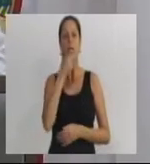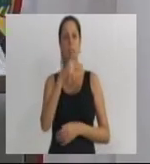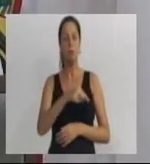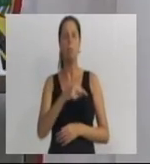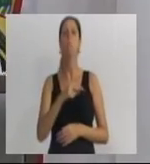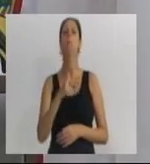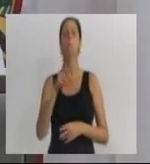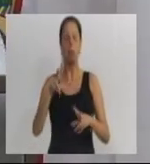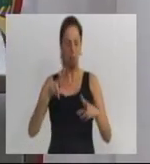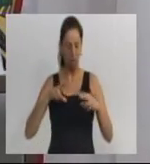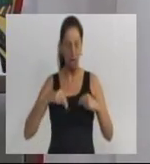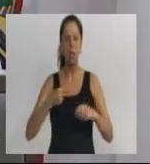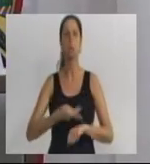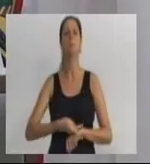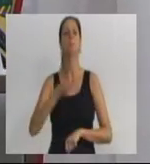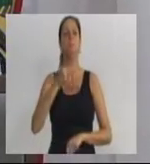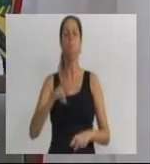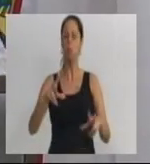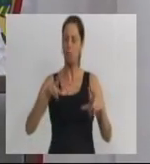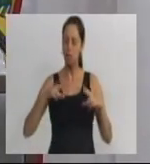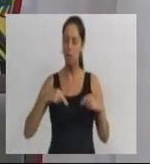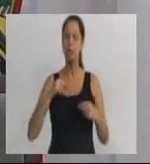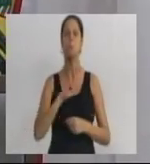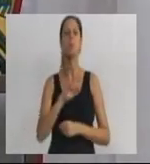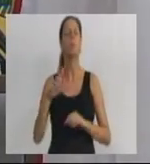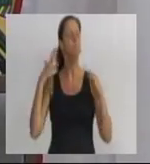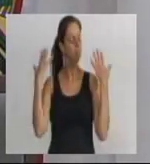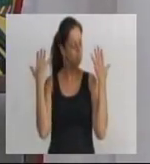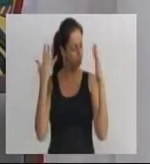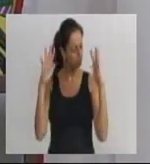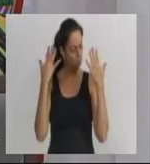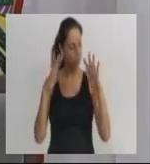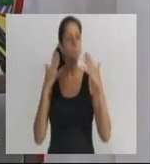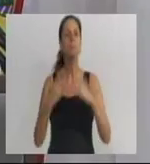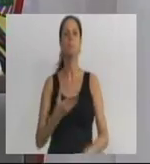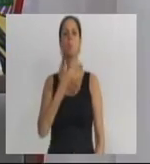as homenagens de Blumenau, merece os nossos aplausos.